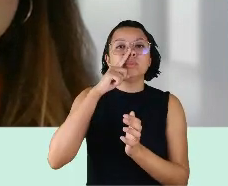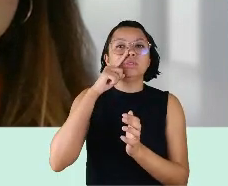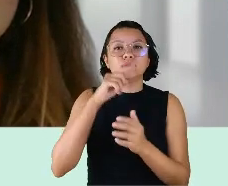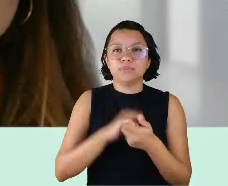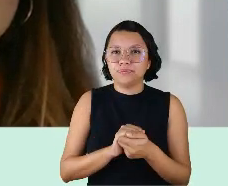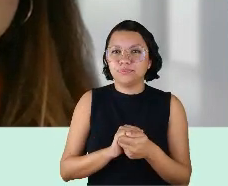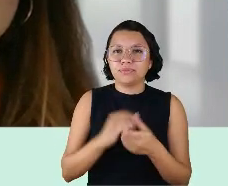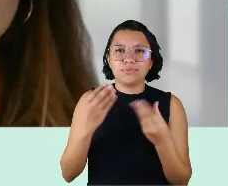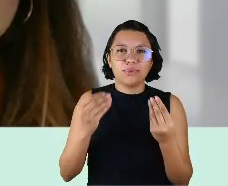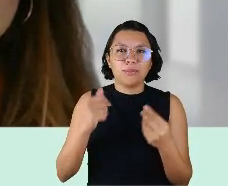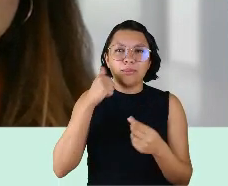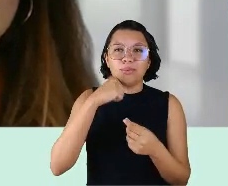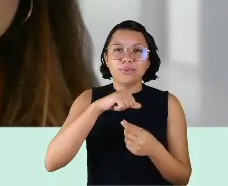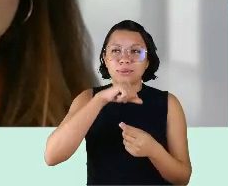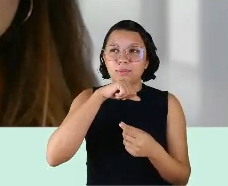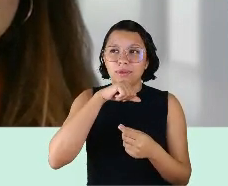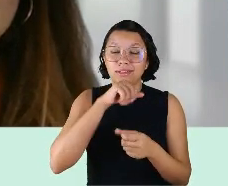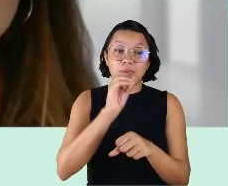mães